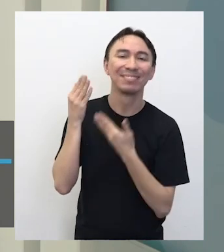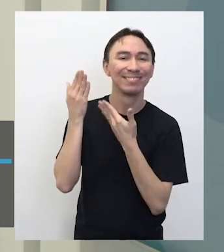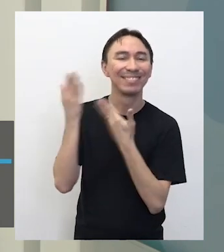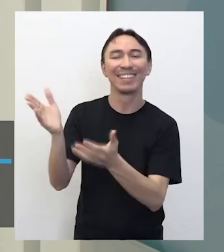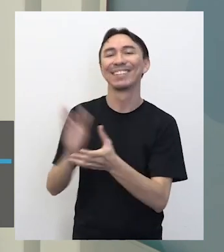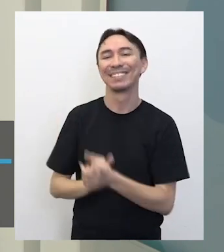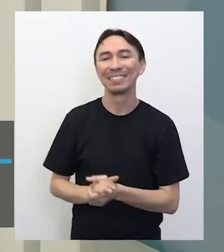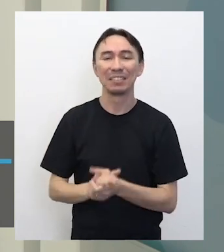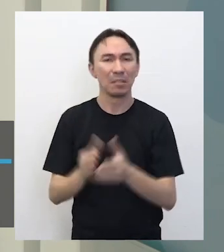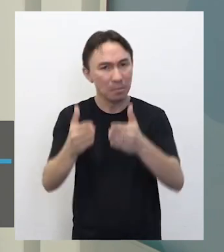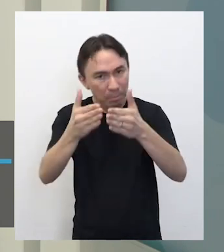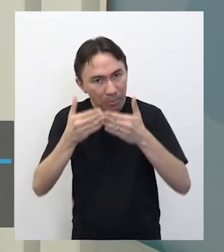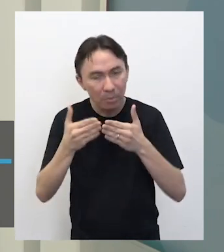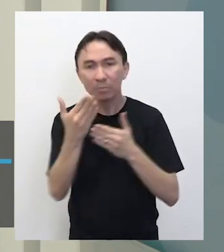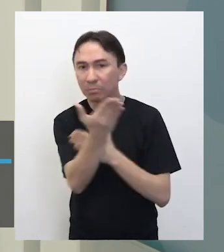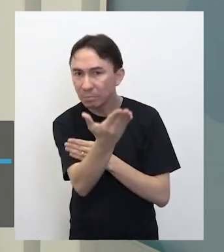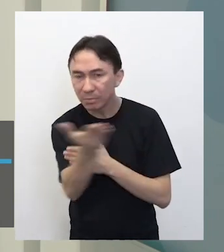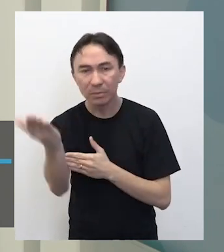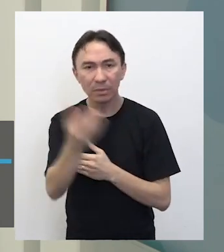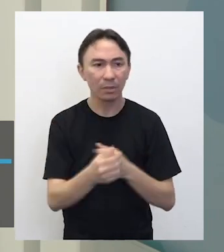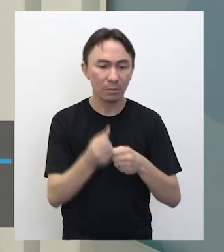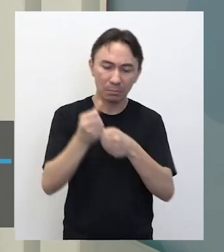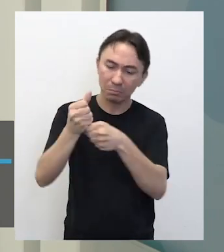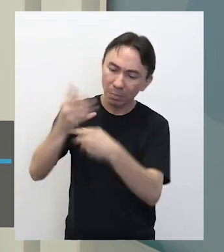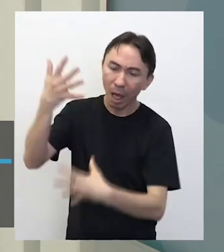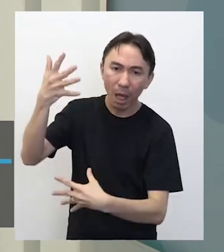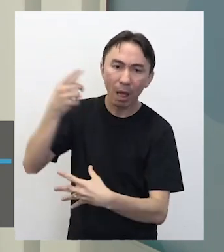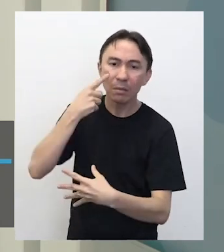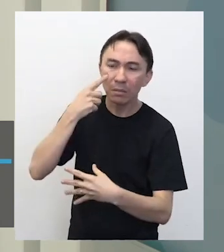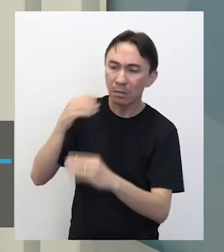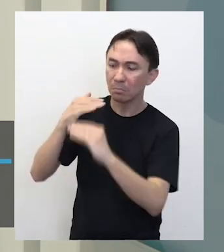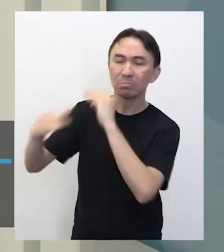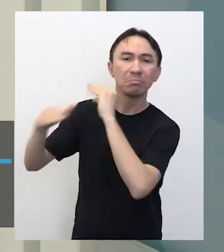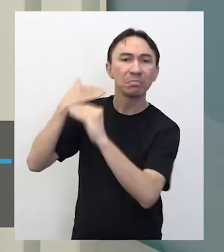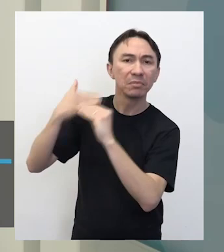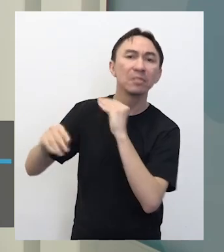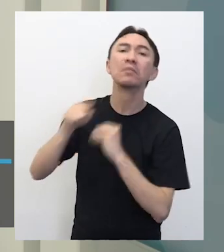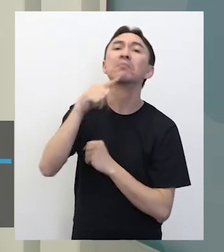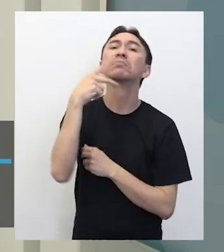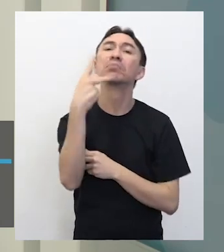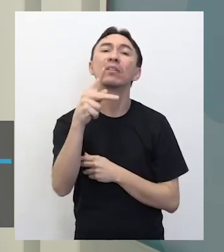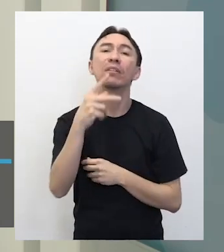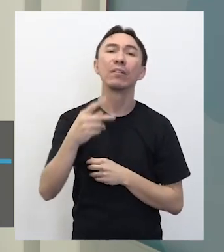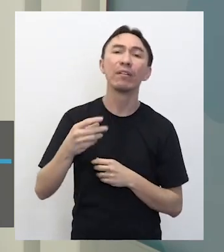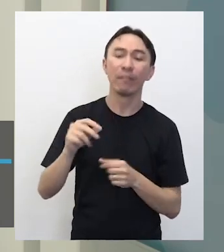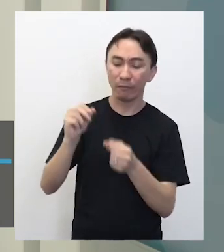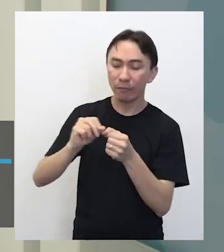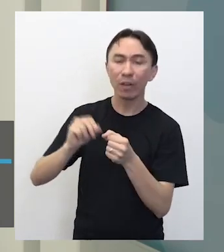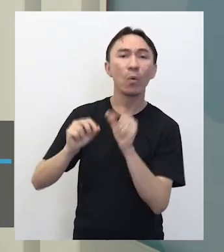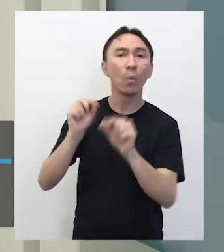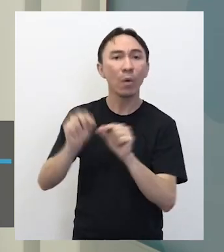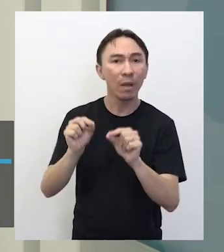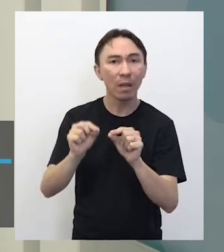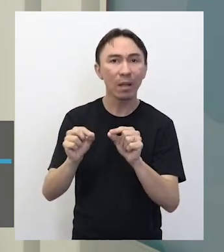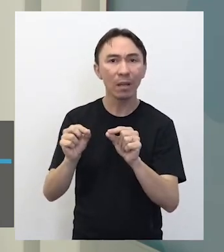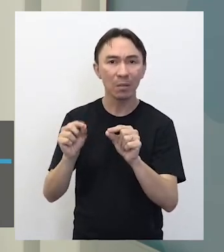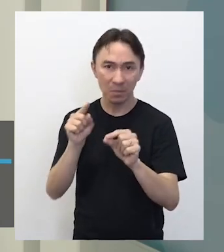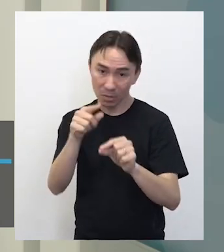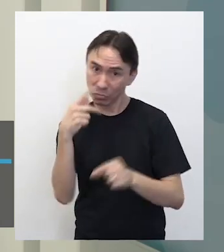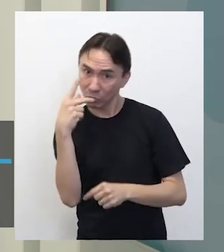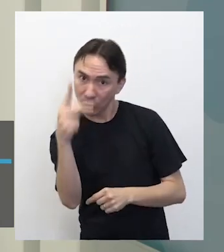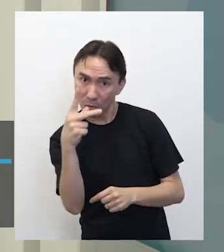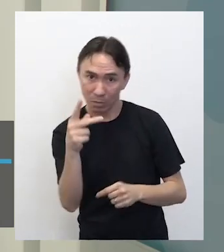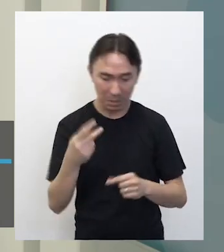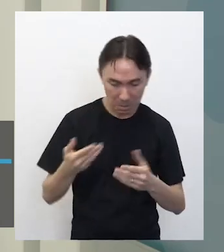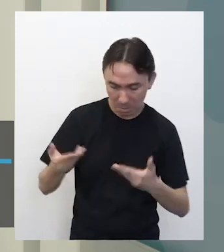têm feito, principalmente agora durante esse isolamento social, para cuidar, né, de si. E eu gostaria de